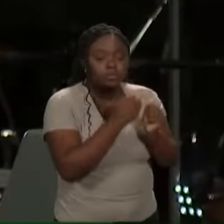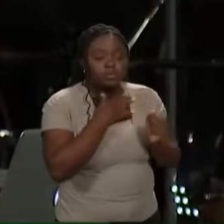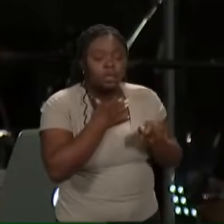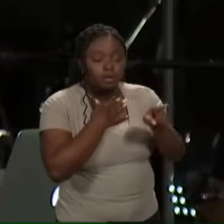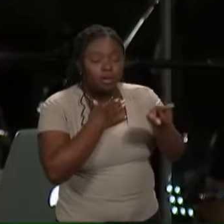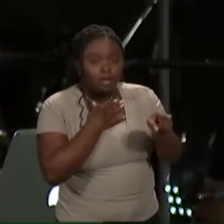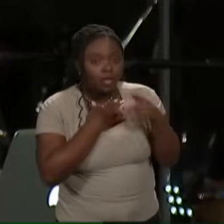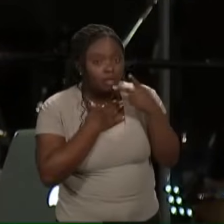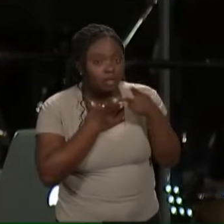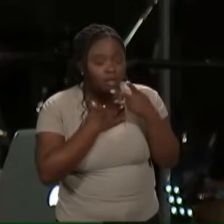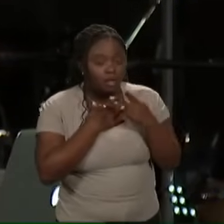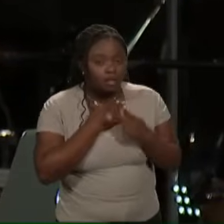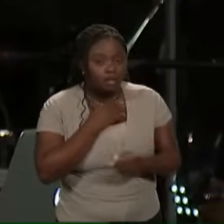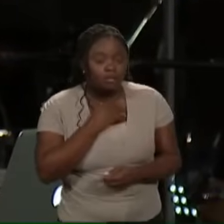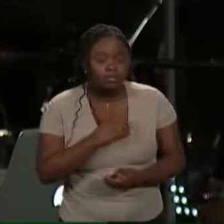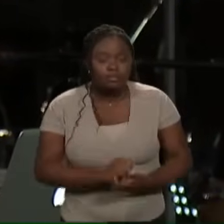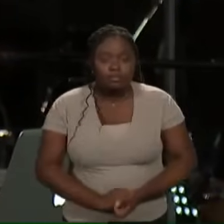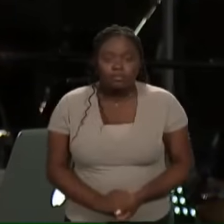que falaram assim: